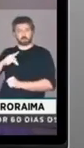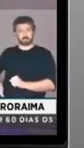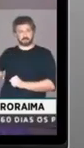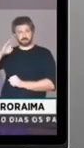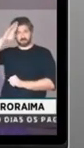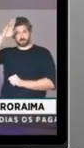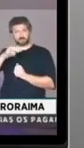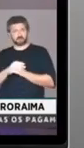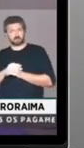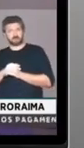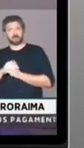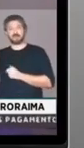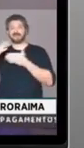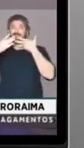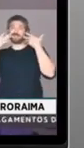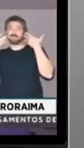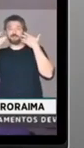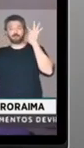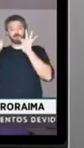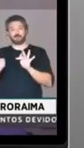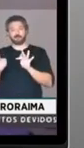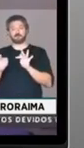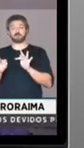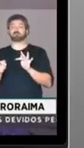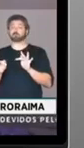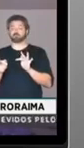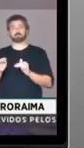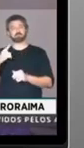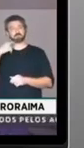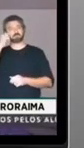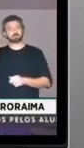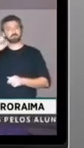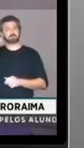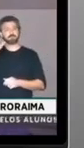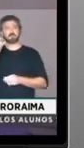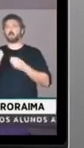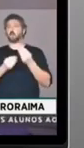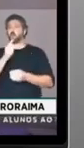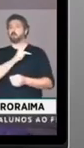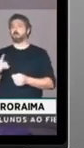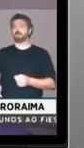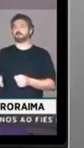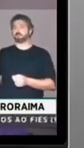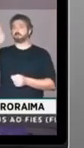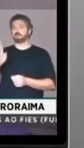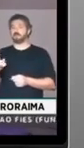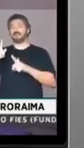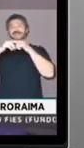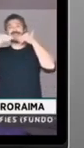Bolsonaro e que ele estava sorridente e feliz. É impressionante como que um presidente da República pode